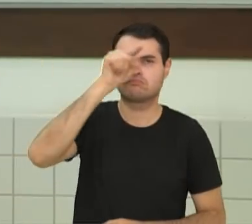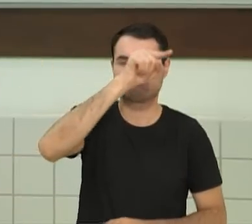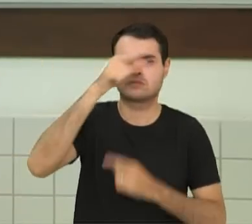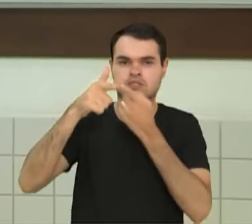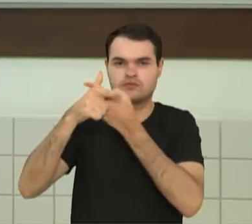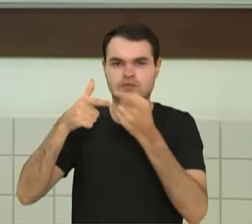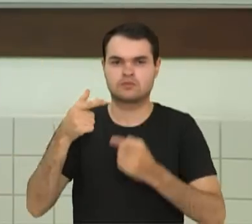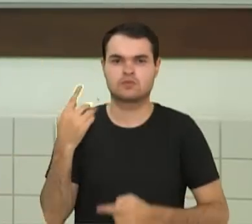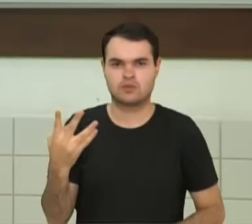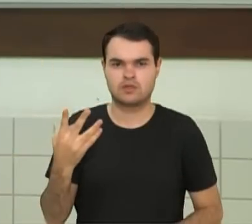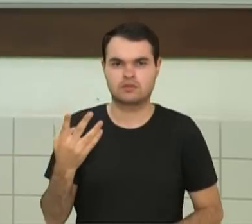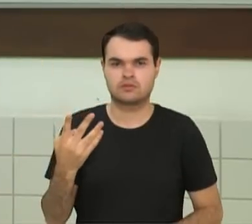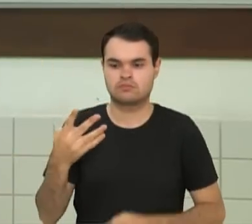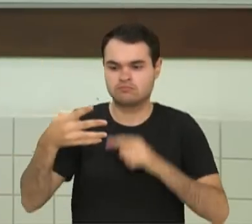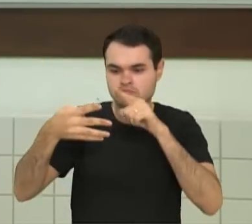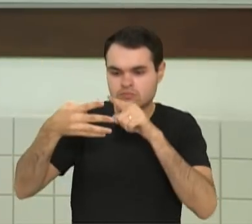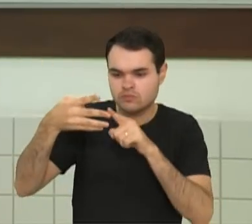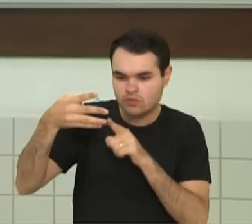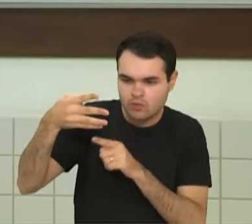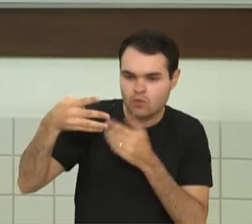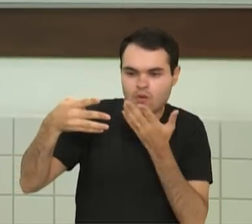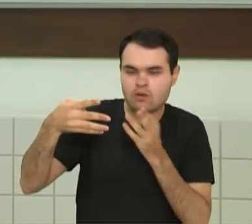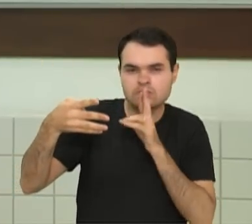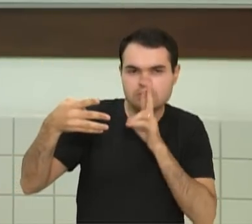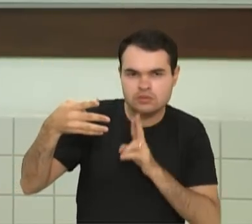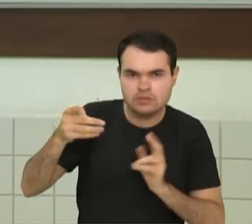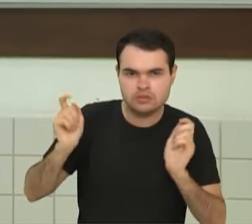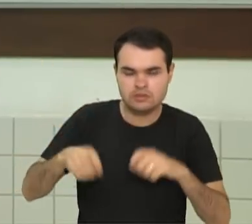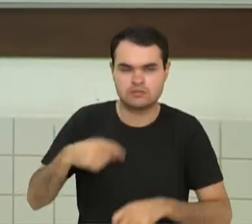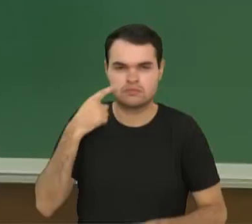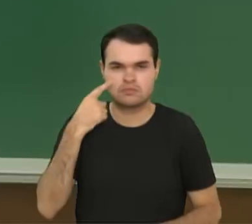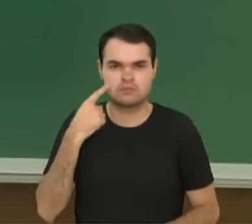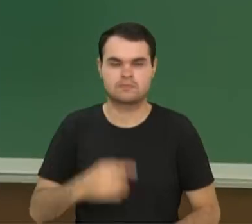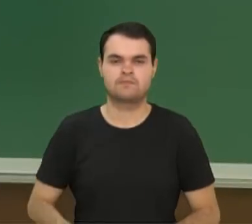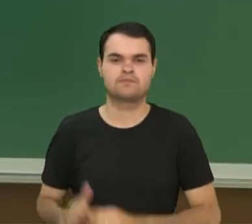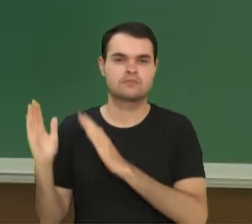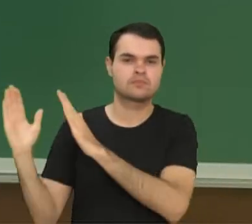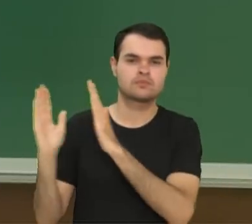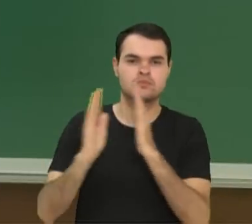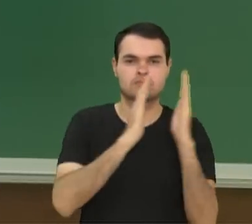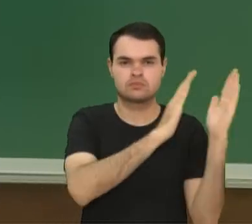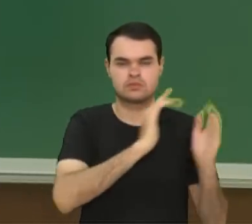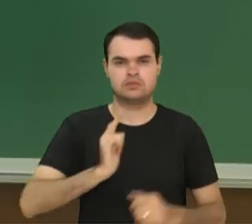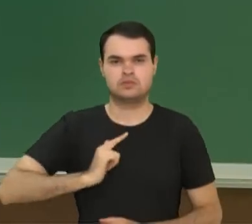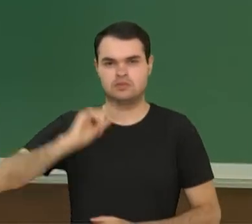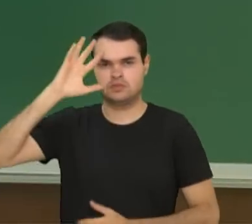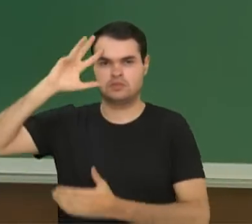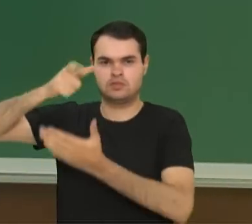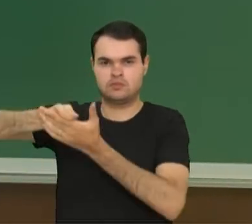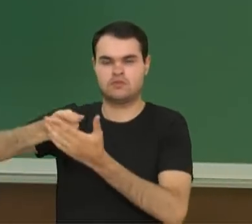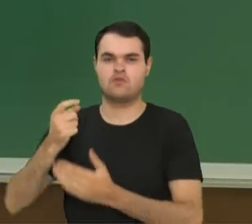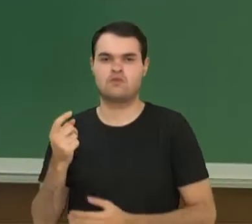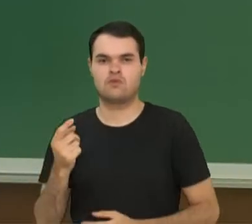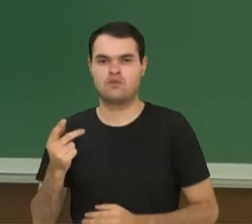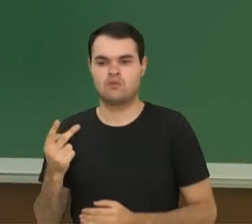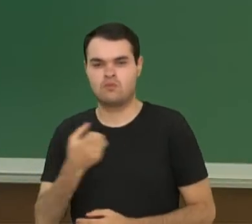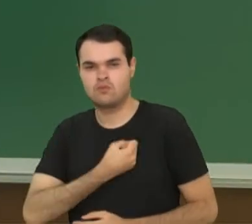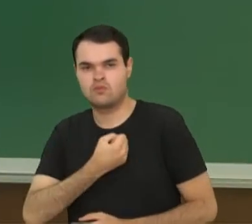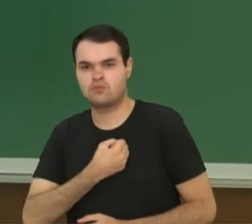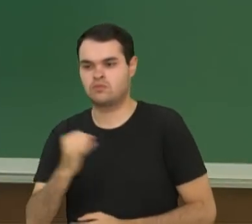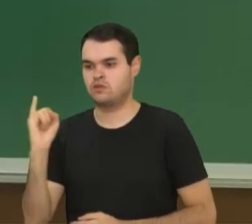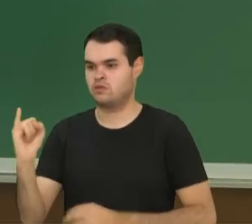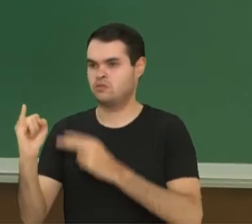4 respostas possíveis que a gente vai fazer aqui. Então, nós vamos determinar aqui o valor de i